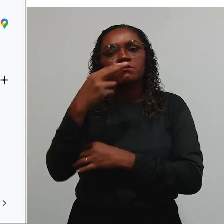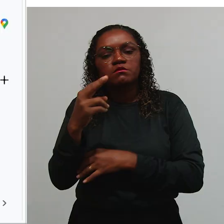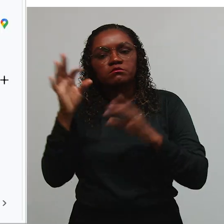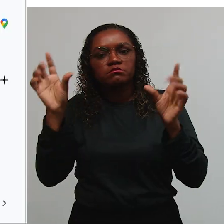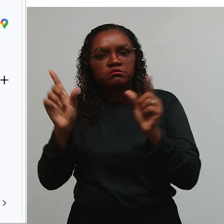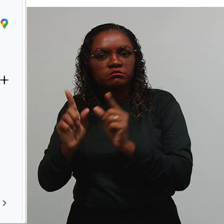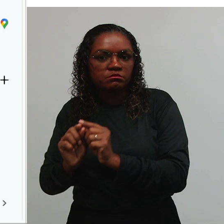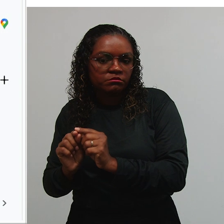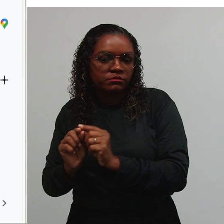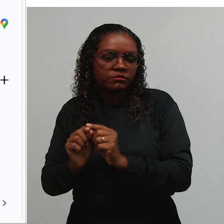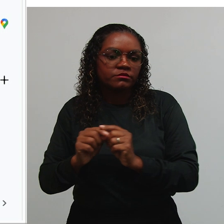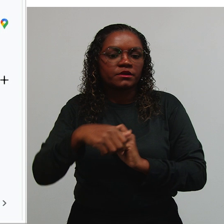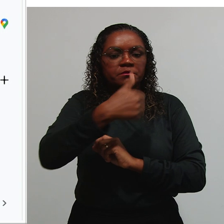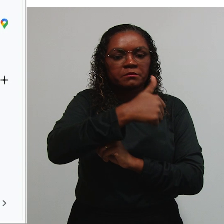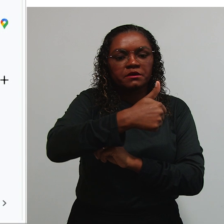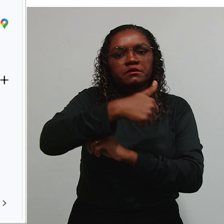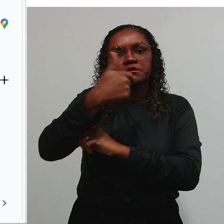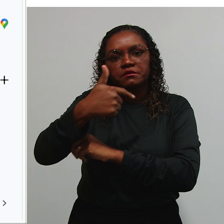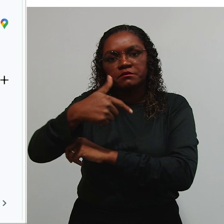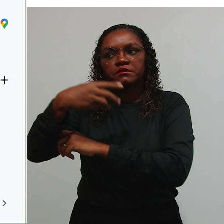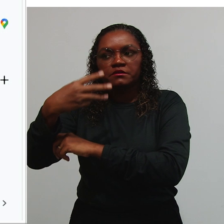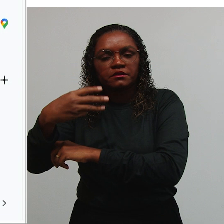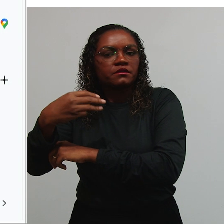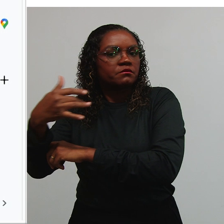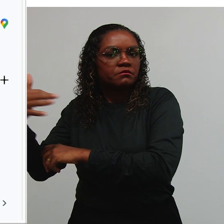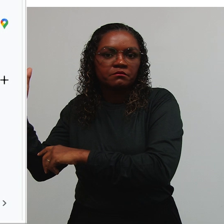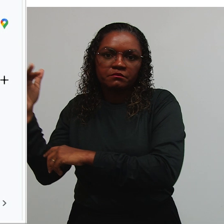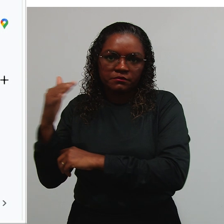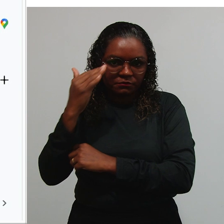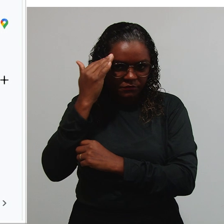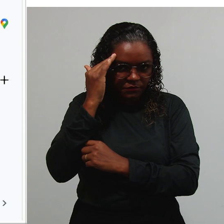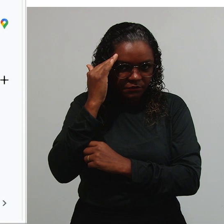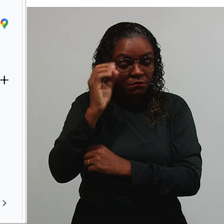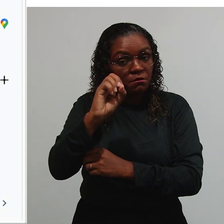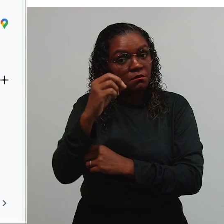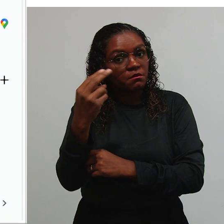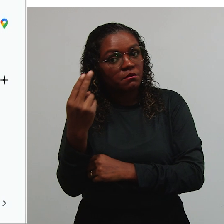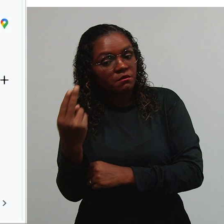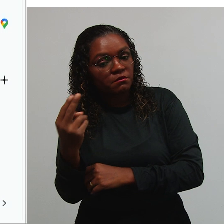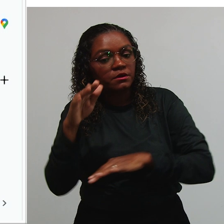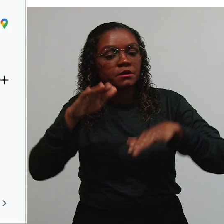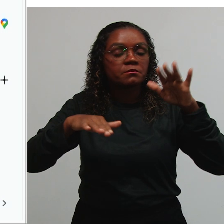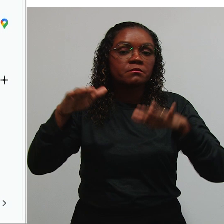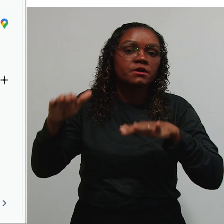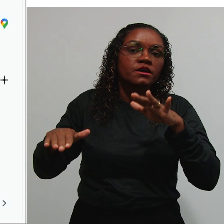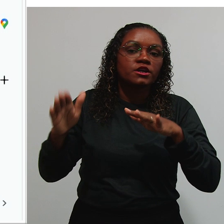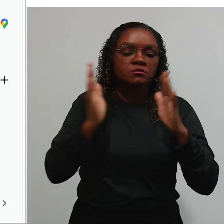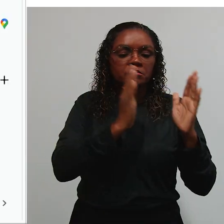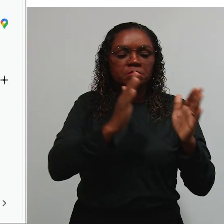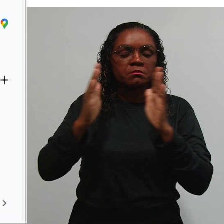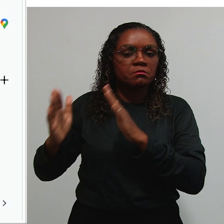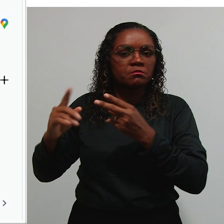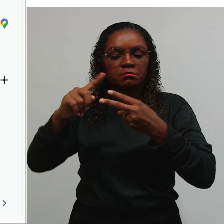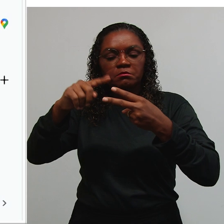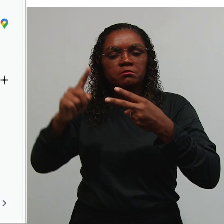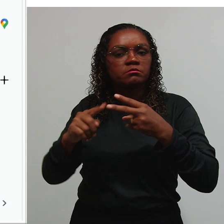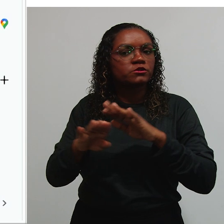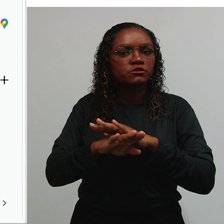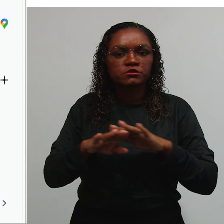1, a sessão 2, a sessão 3, a sessão 4, ou assim sucessivamente. Ou você pode ter, por exemplo, 2 sessões